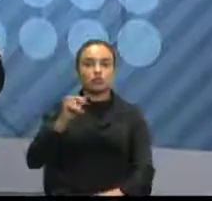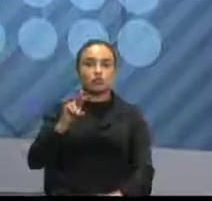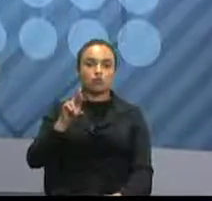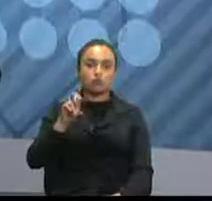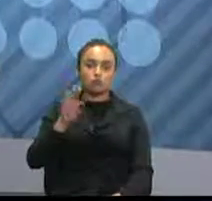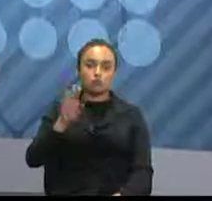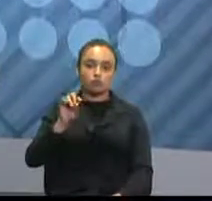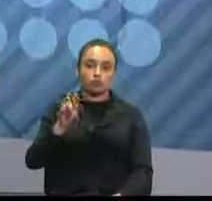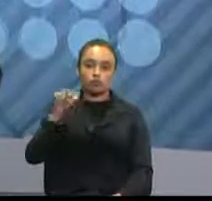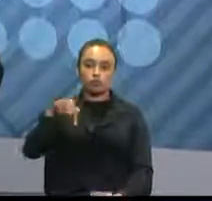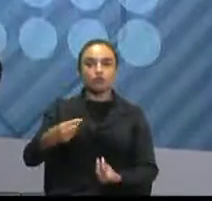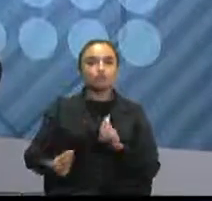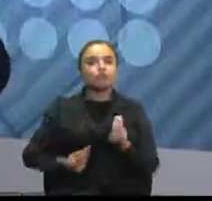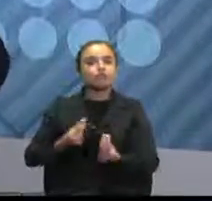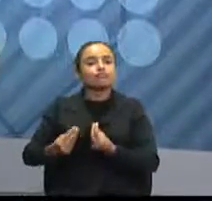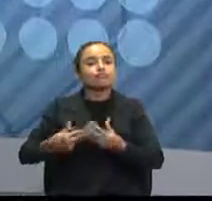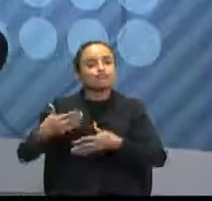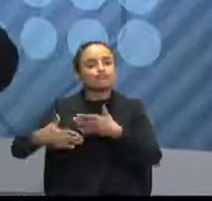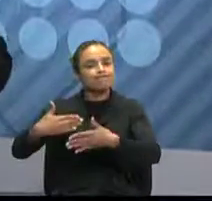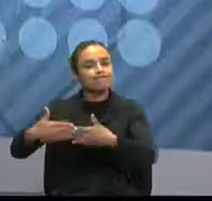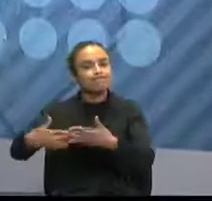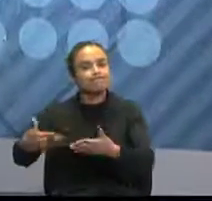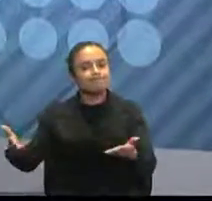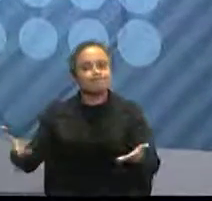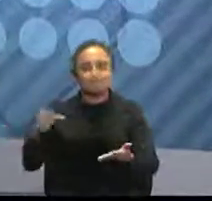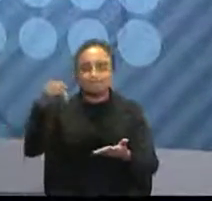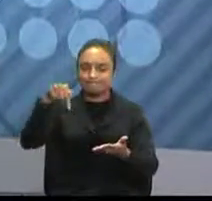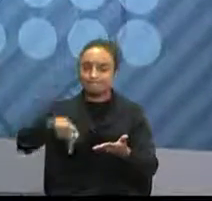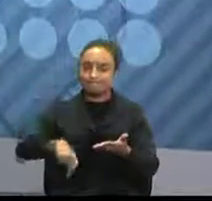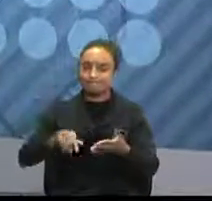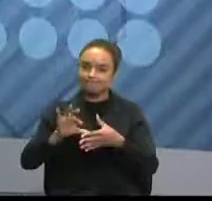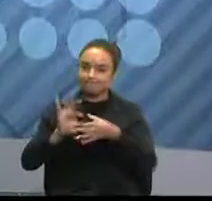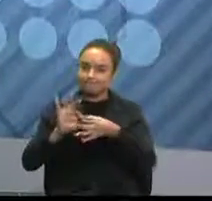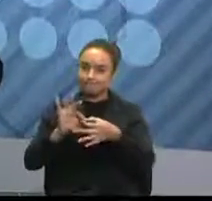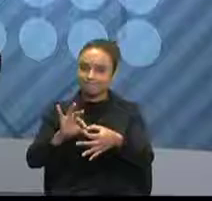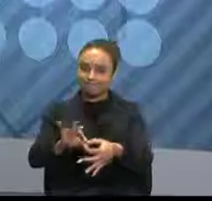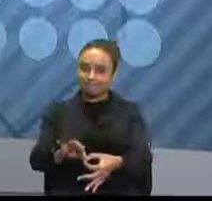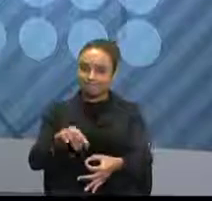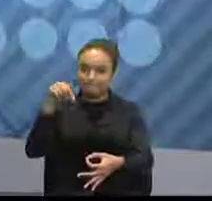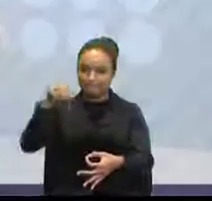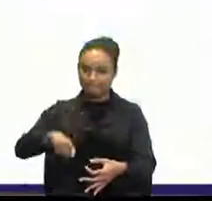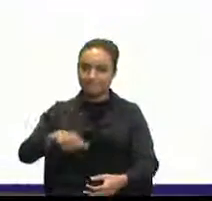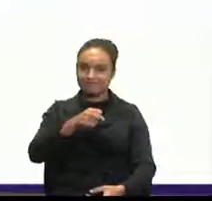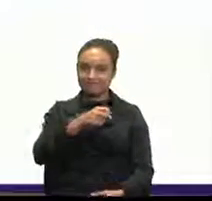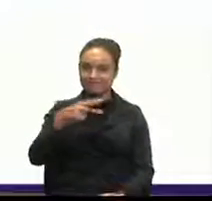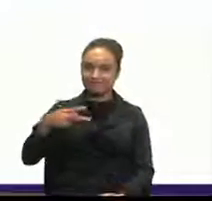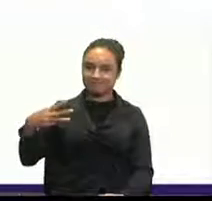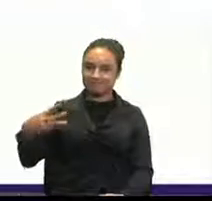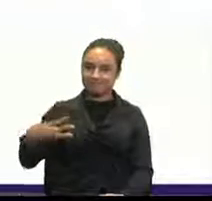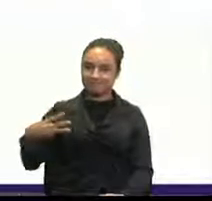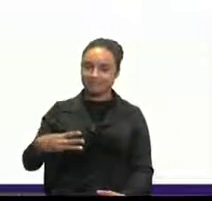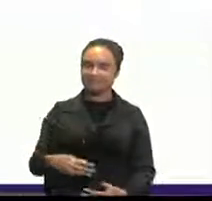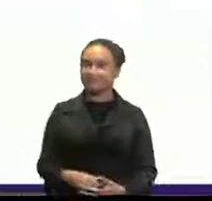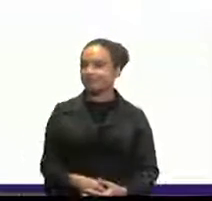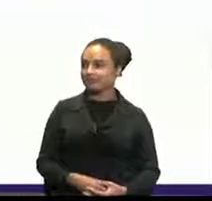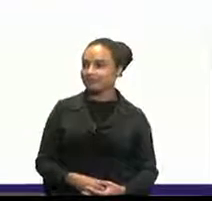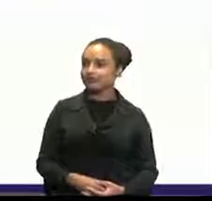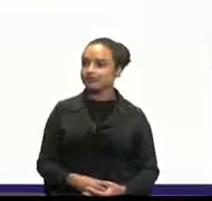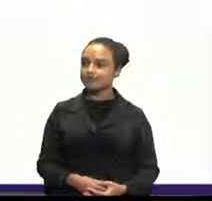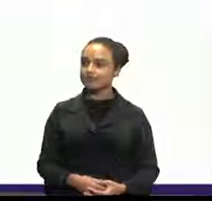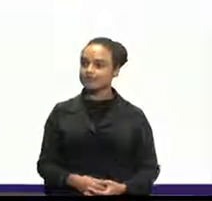funciona esse processo porém agora vamos caminhar um pouco mais na nossa terceira sp vamos ao quadro